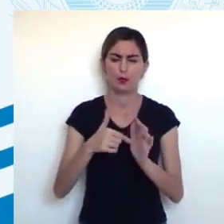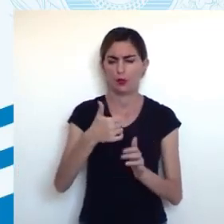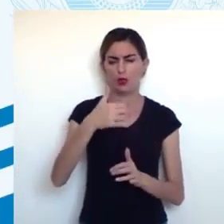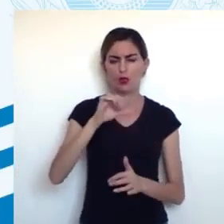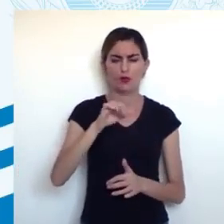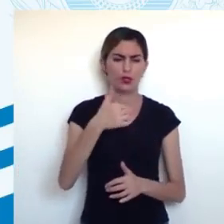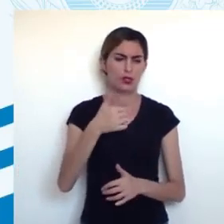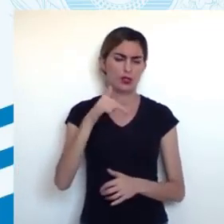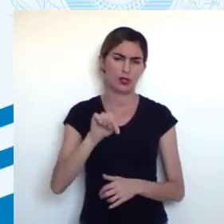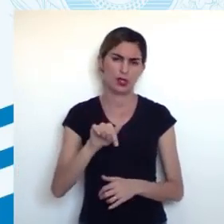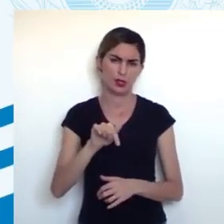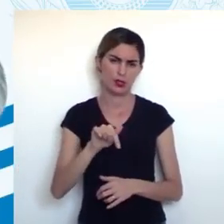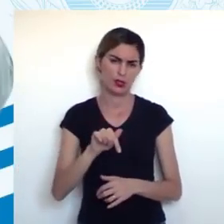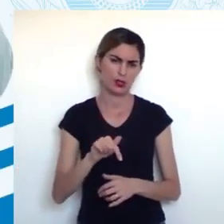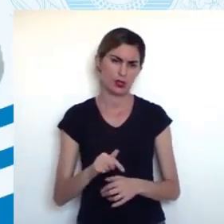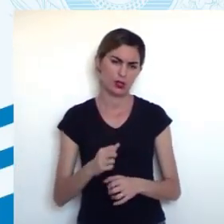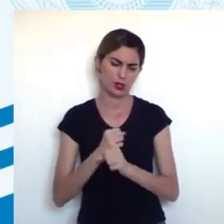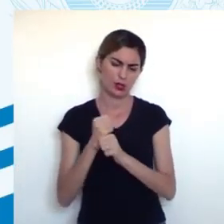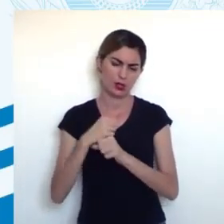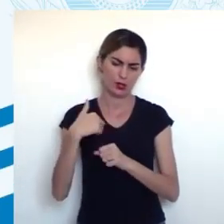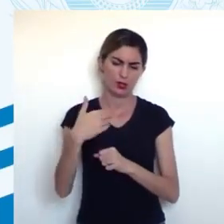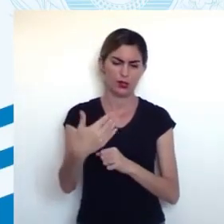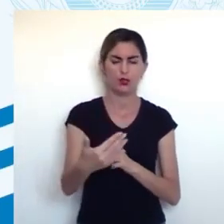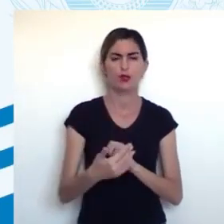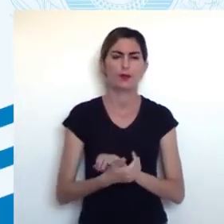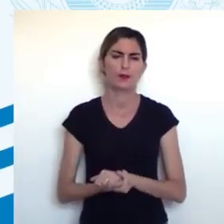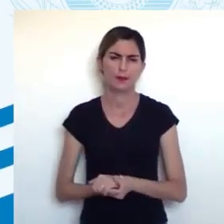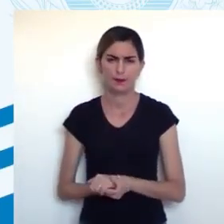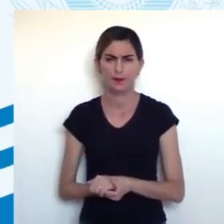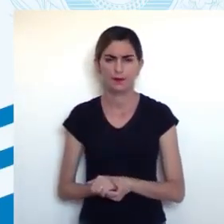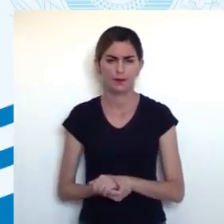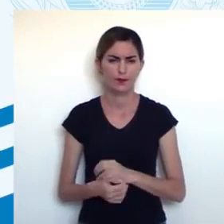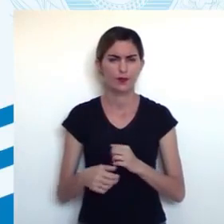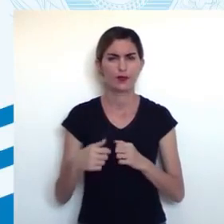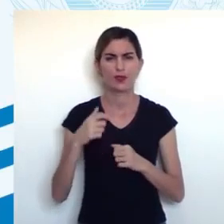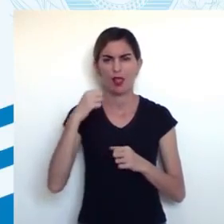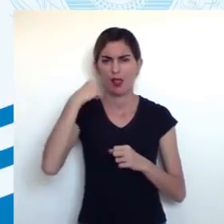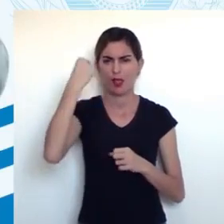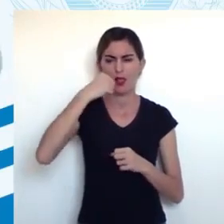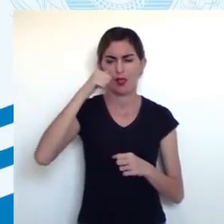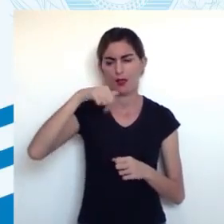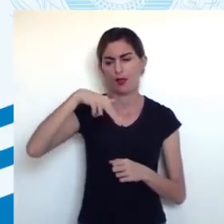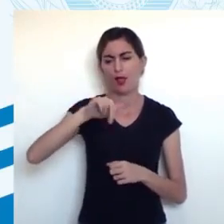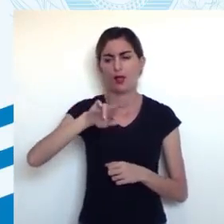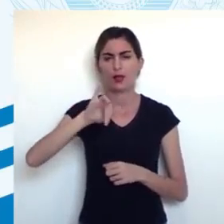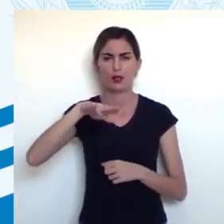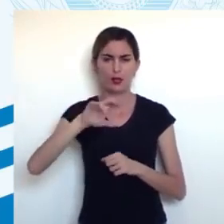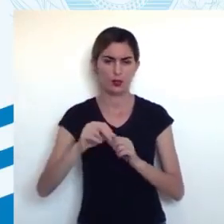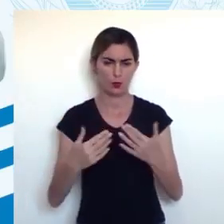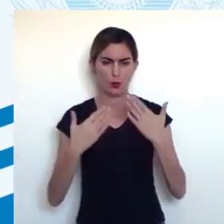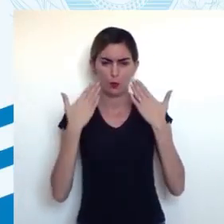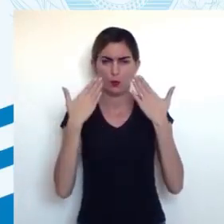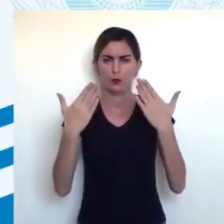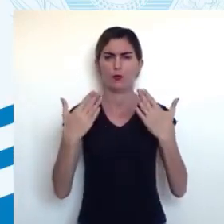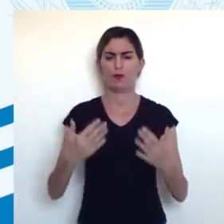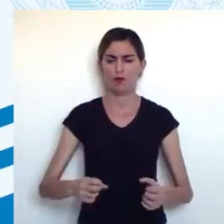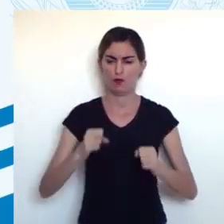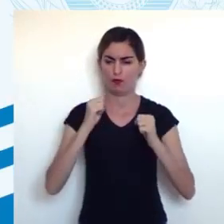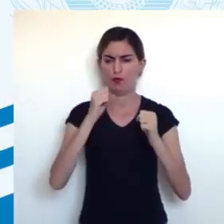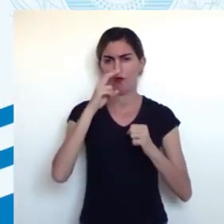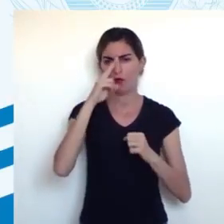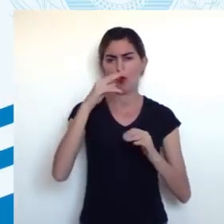de 1917 aos anos iniciais de 1920, o anarquismo teve uma presença muito